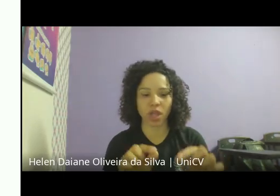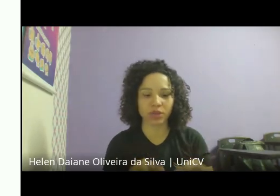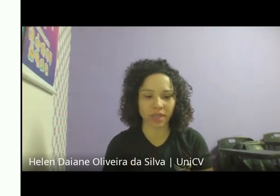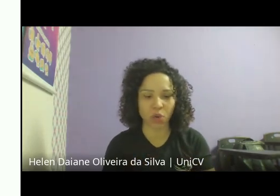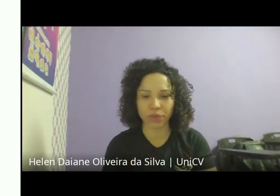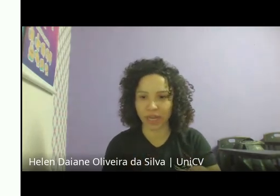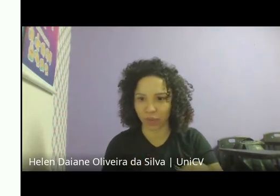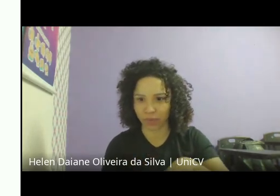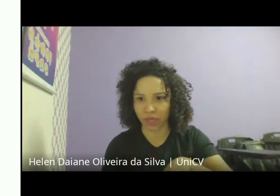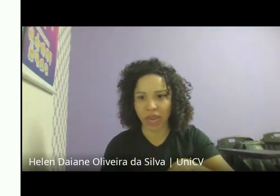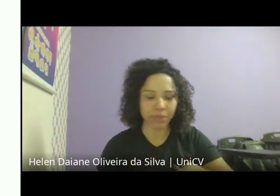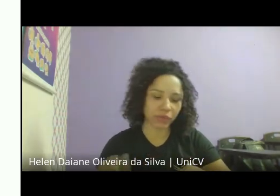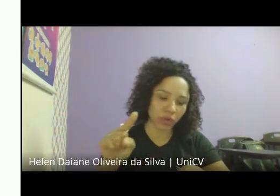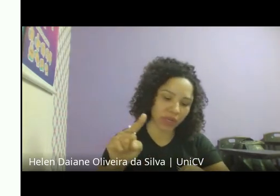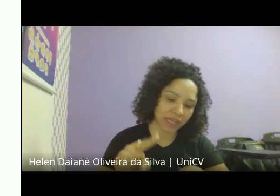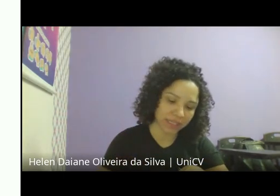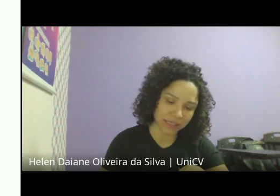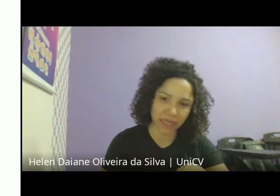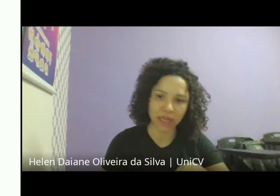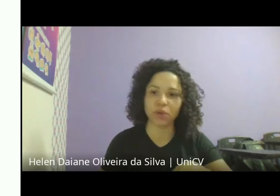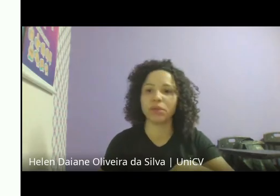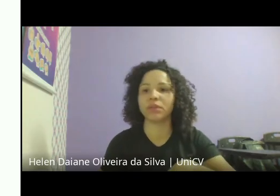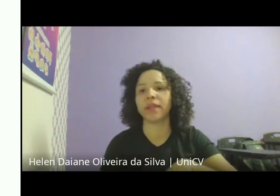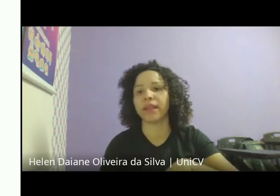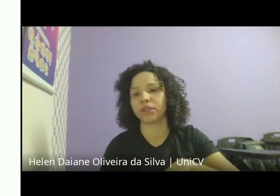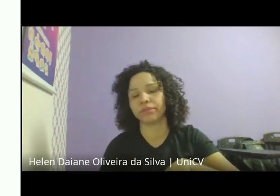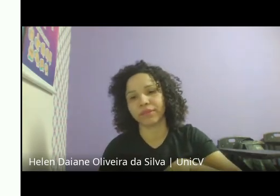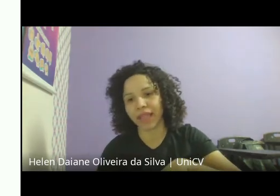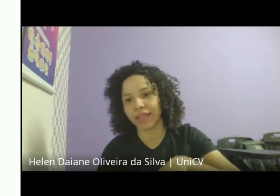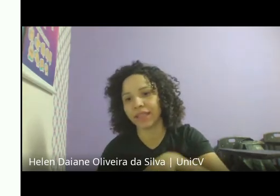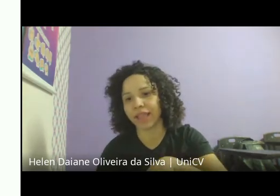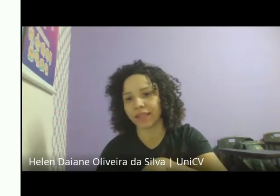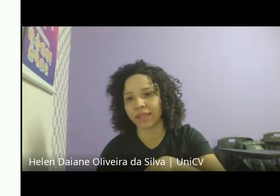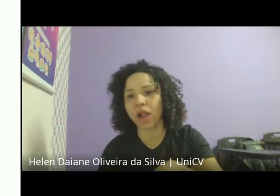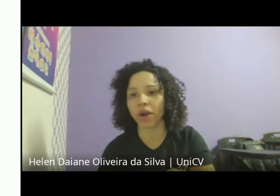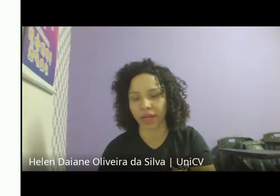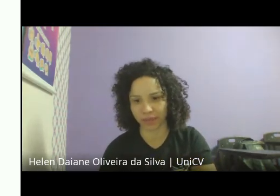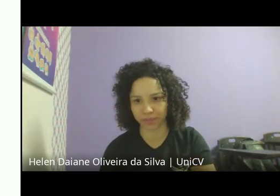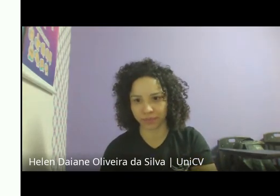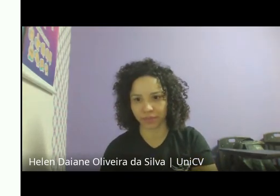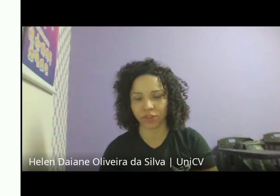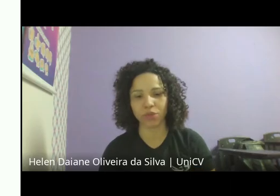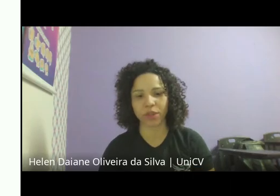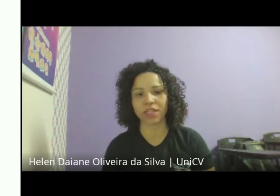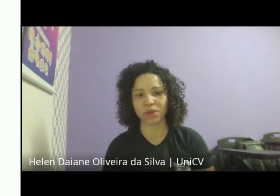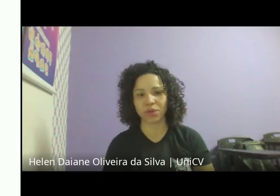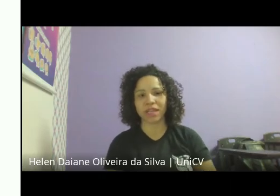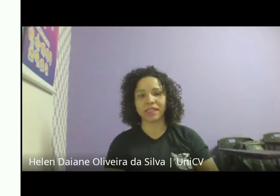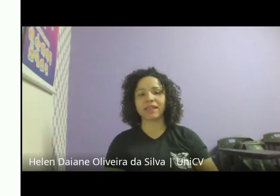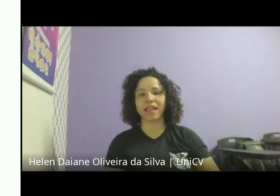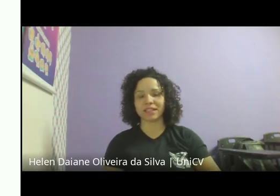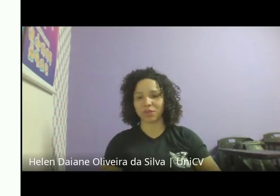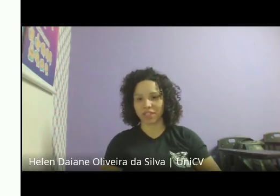você coloca o sinal por sinal. Ai, professora, eu colocaria esse sinal, né, esse, nessa ordem. Vamos ver quais